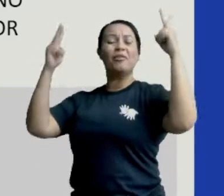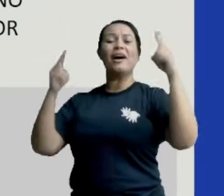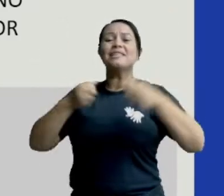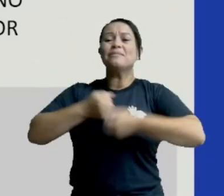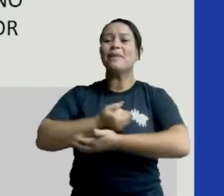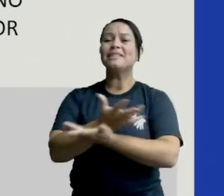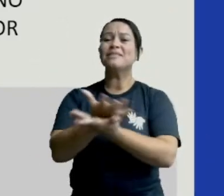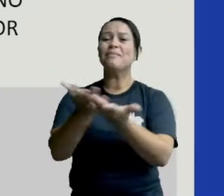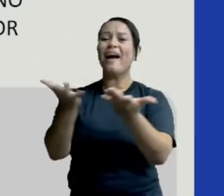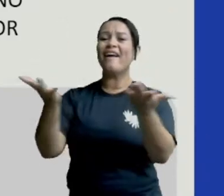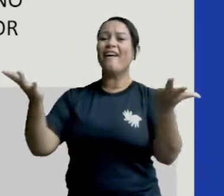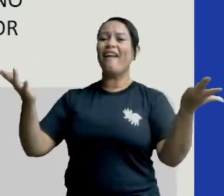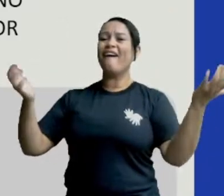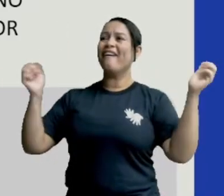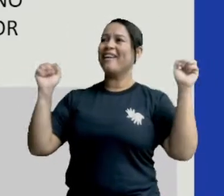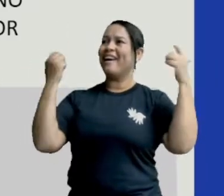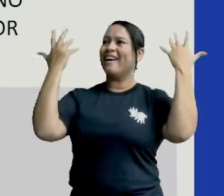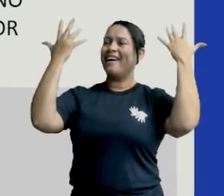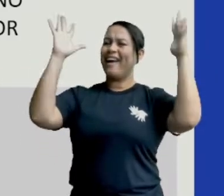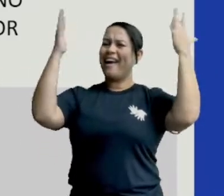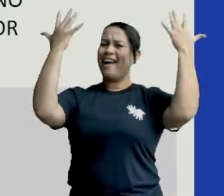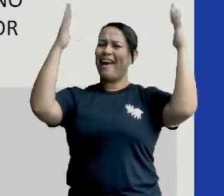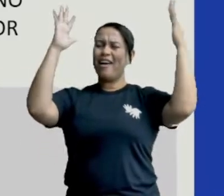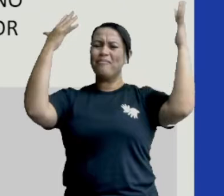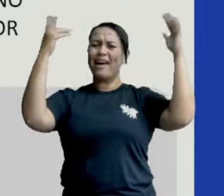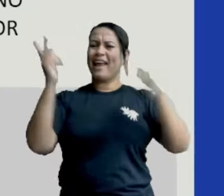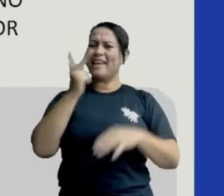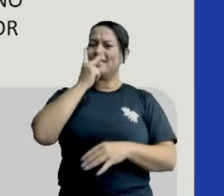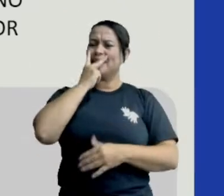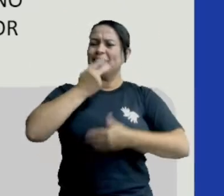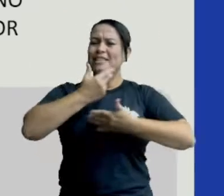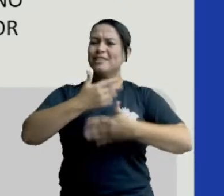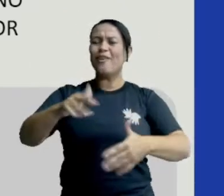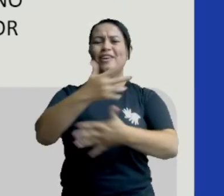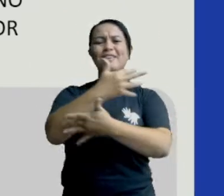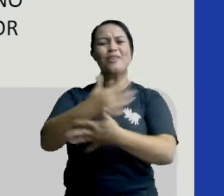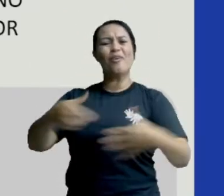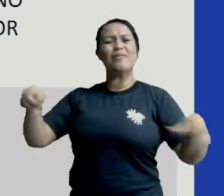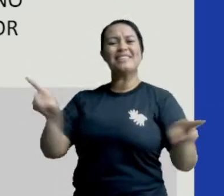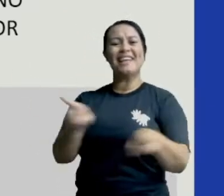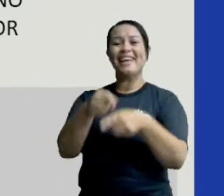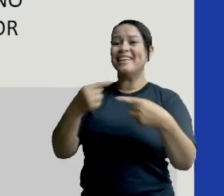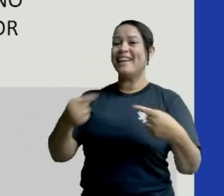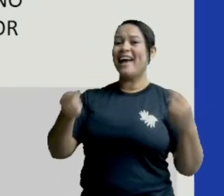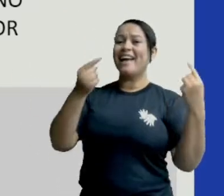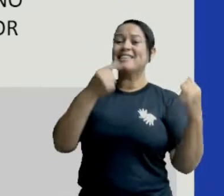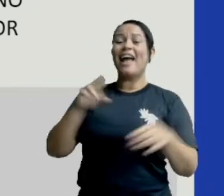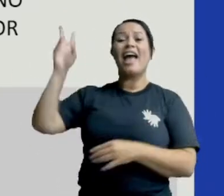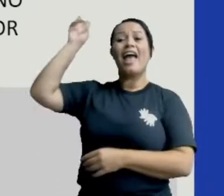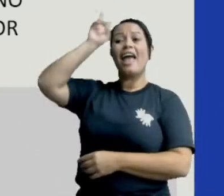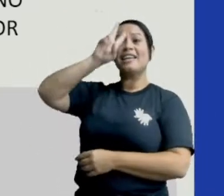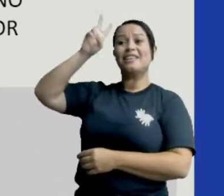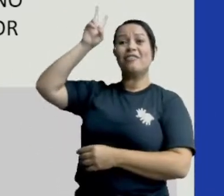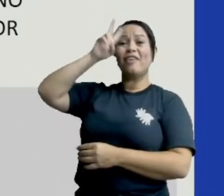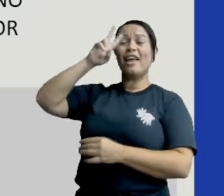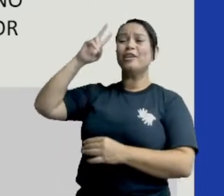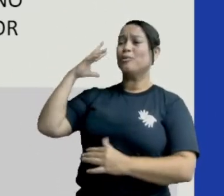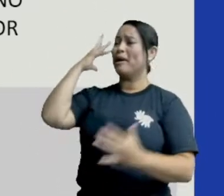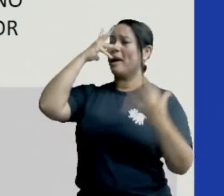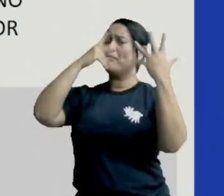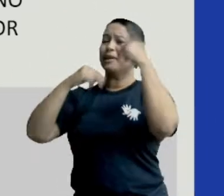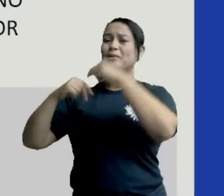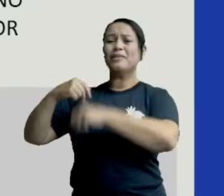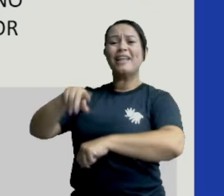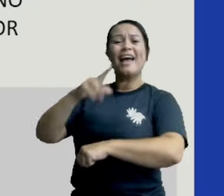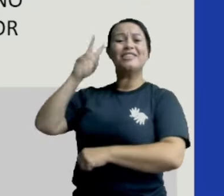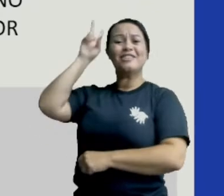as tuas irmãs de maior glória, aparecem visões de sobrancelha,